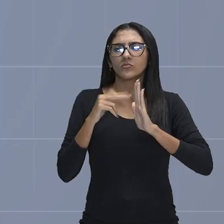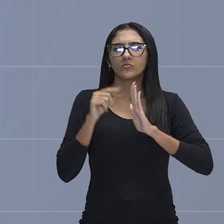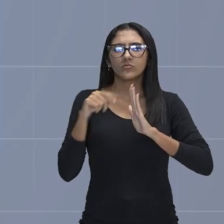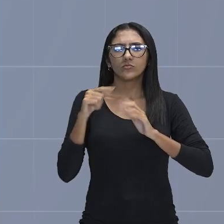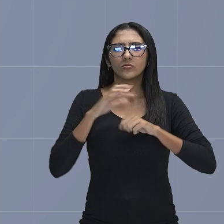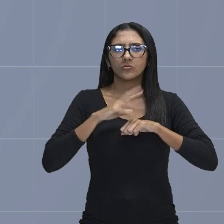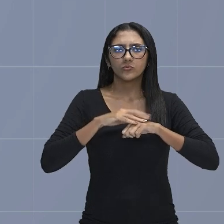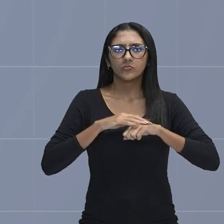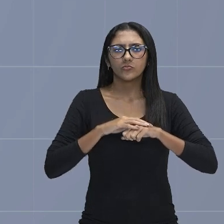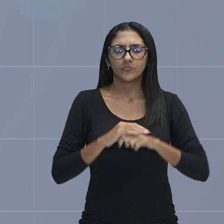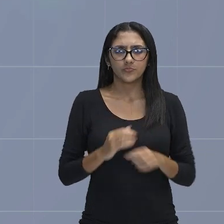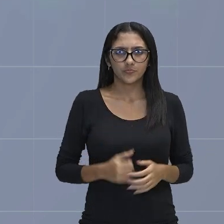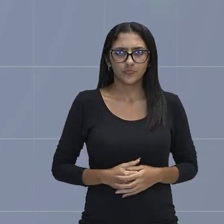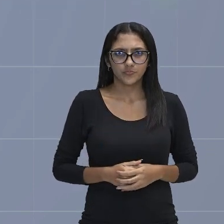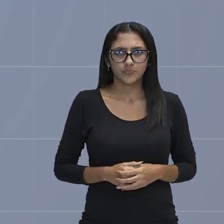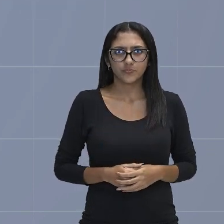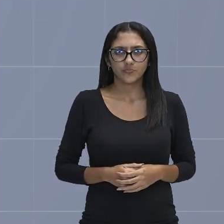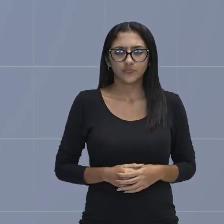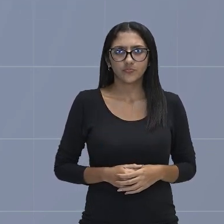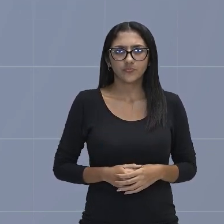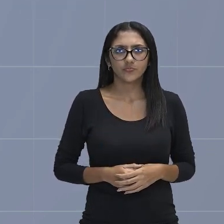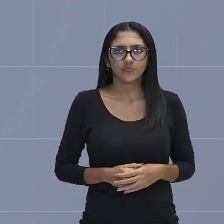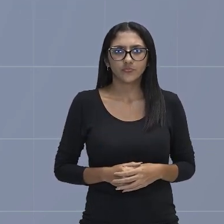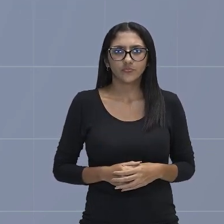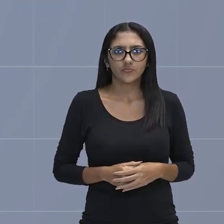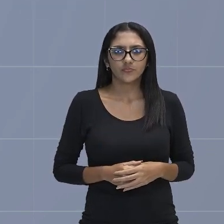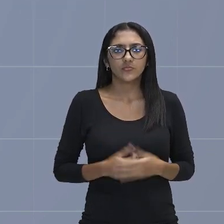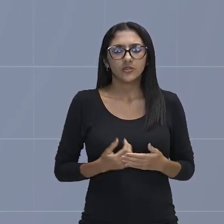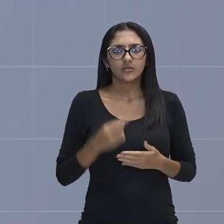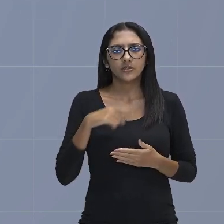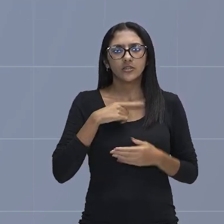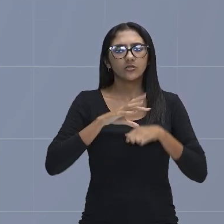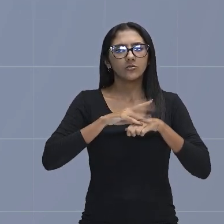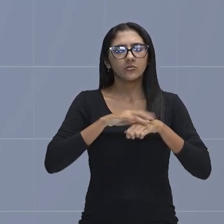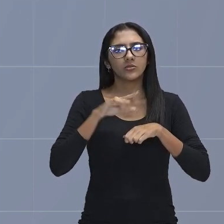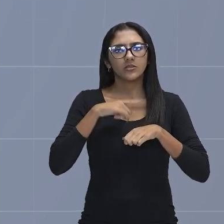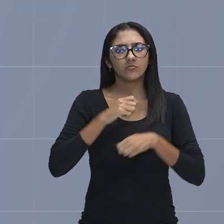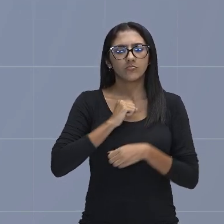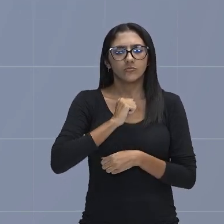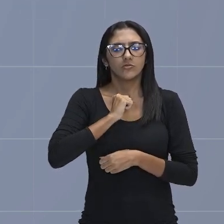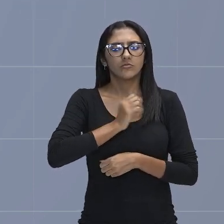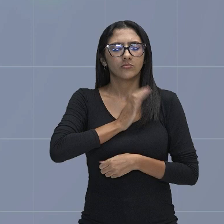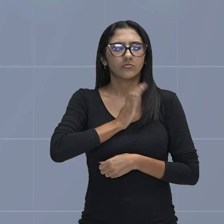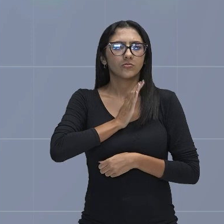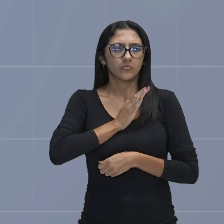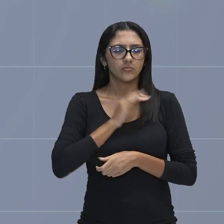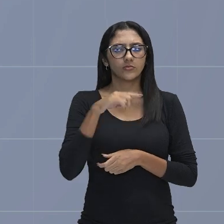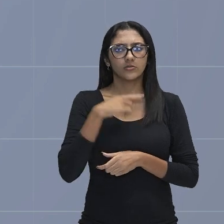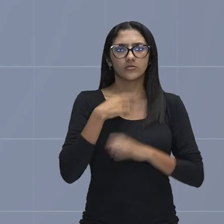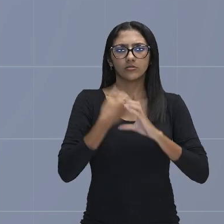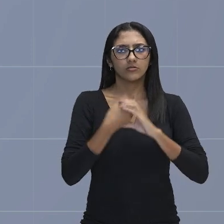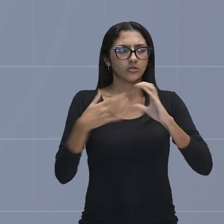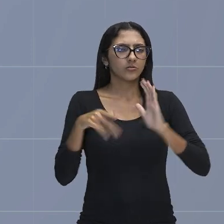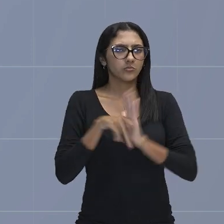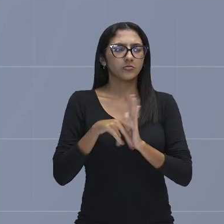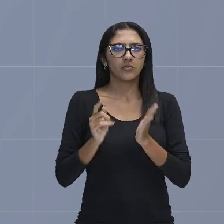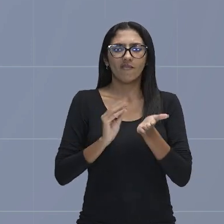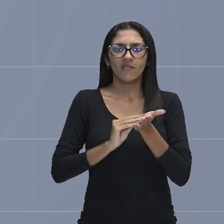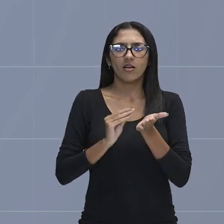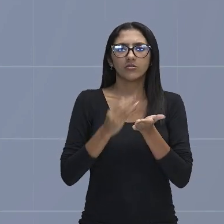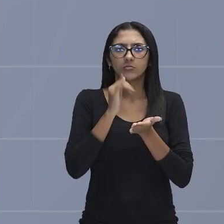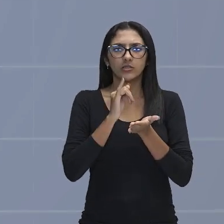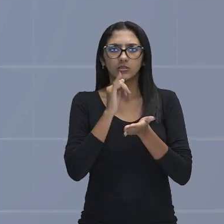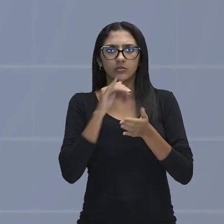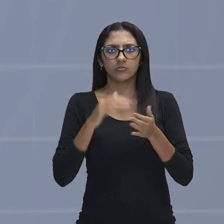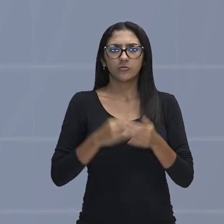O que é a arritmia cardíaca? A arritmia é uma condição caracterizada pela falta de ritmo dos batimentos